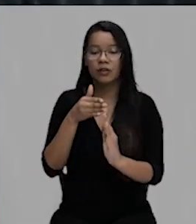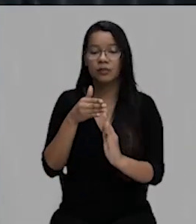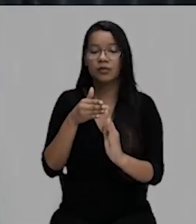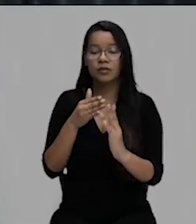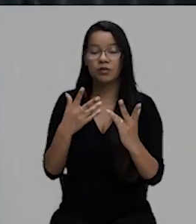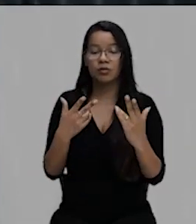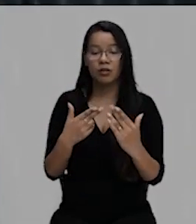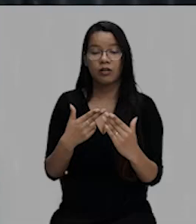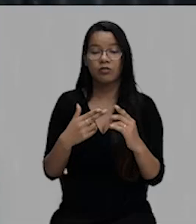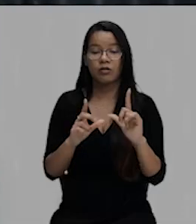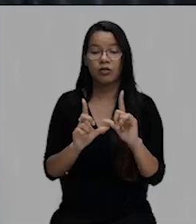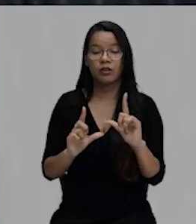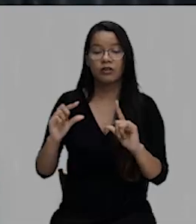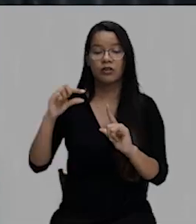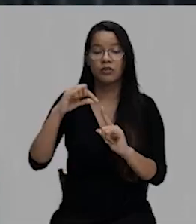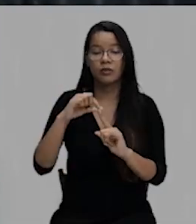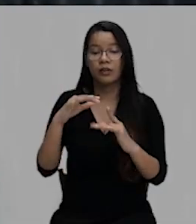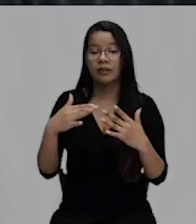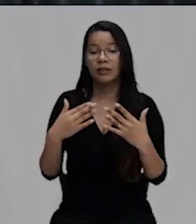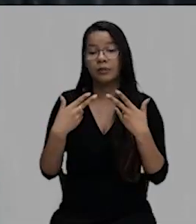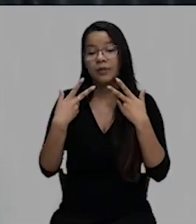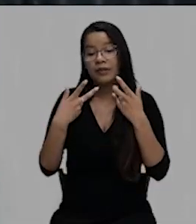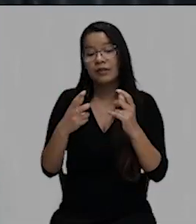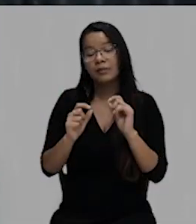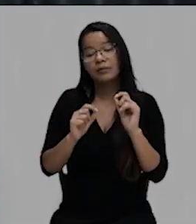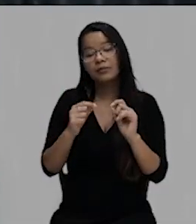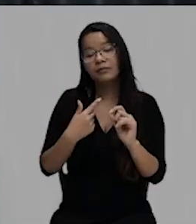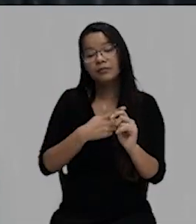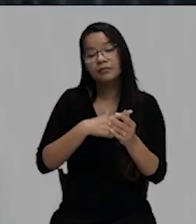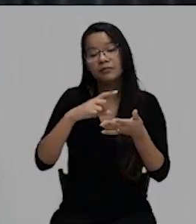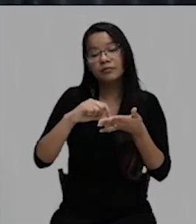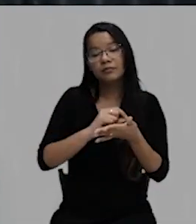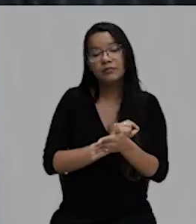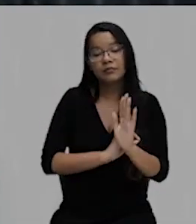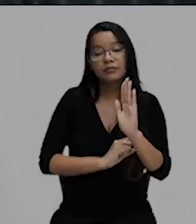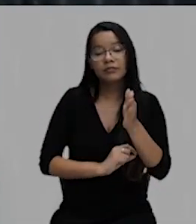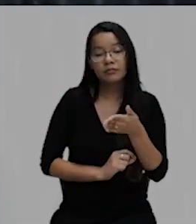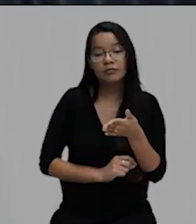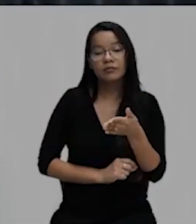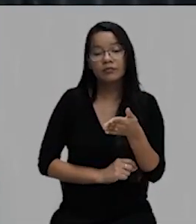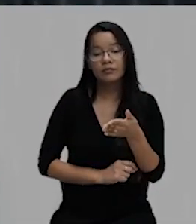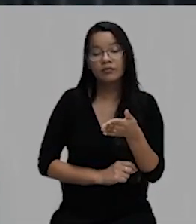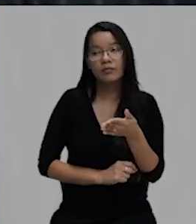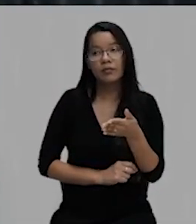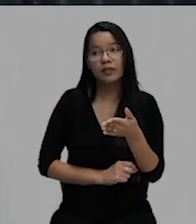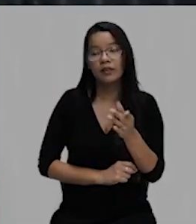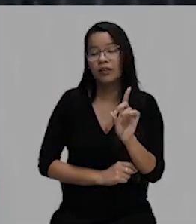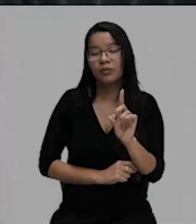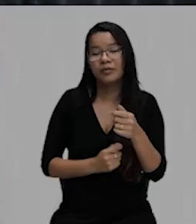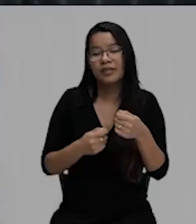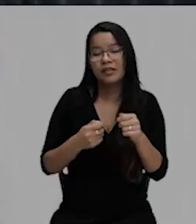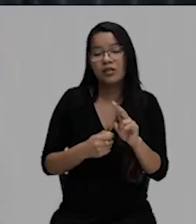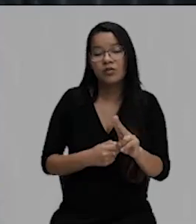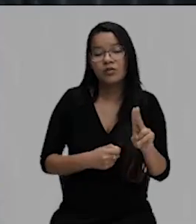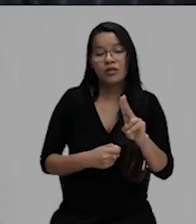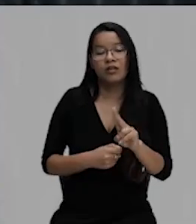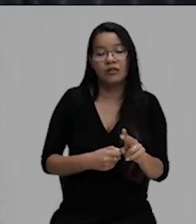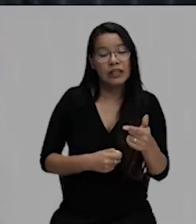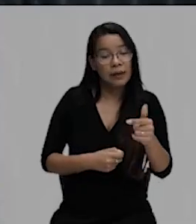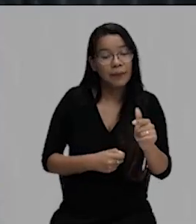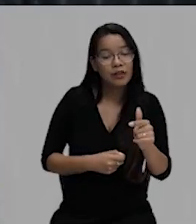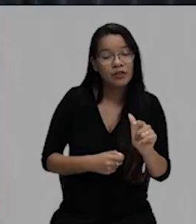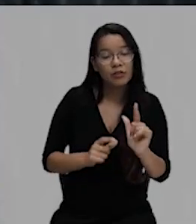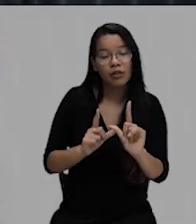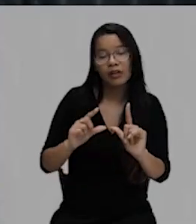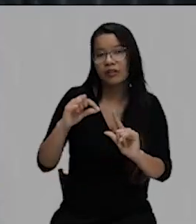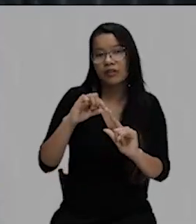os logaritmandos. Então, perceba que a nossa escrita já vai ser sem precisar escrever mais o logaritmo. Eu já estou trabalhando direto